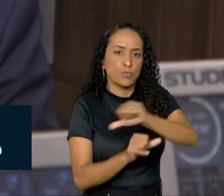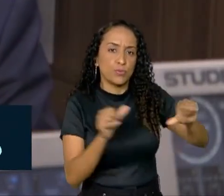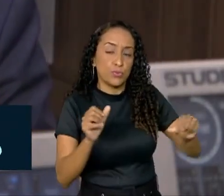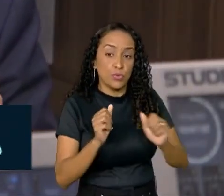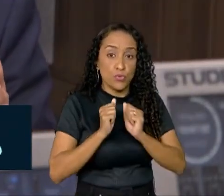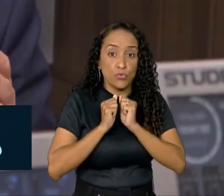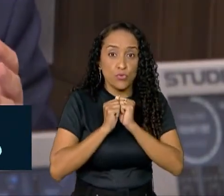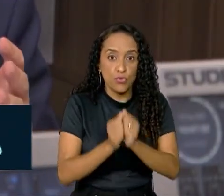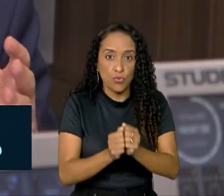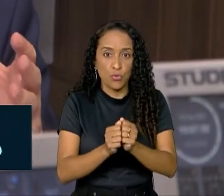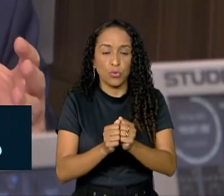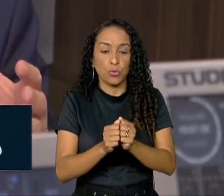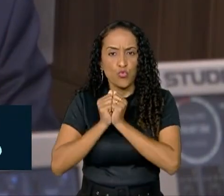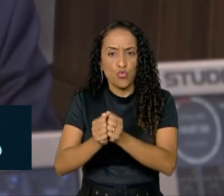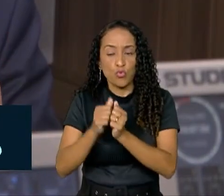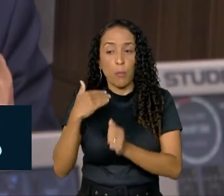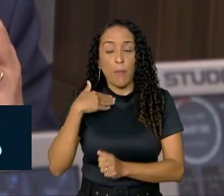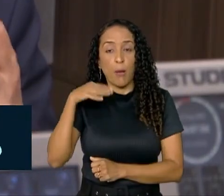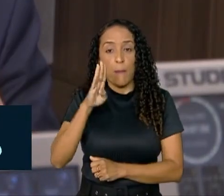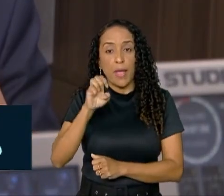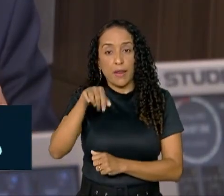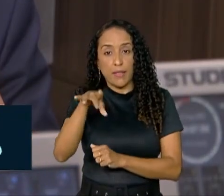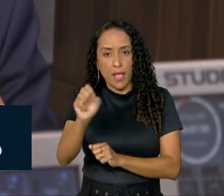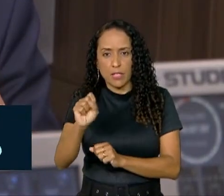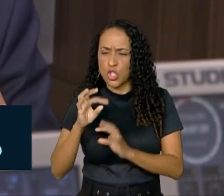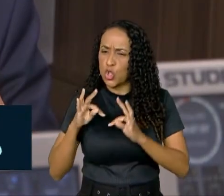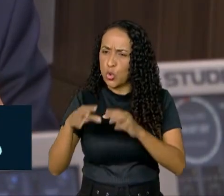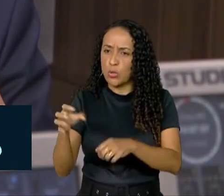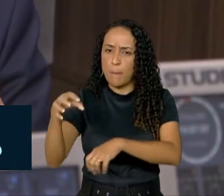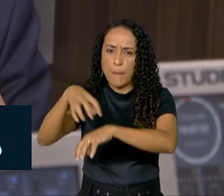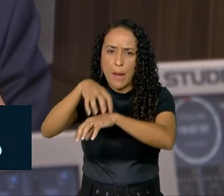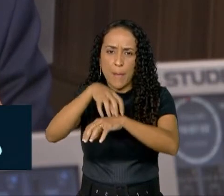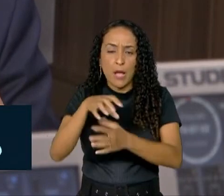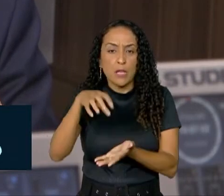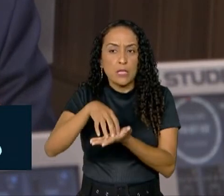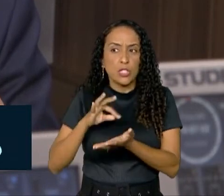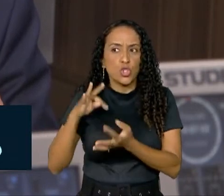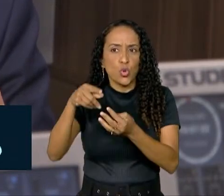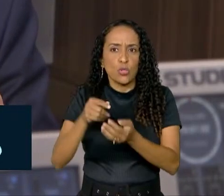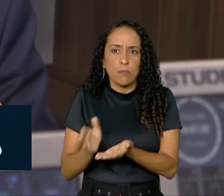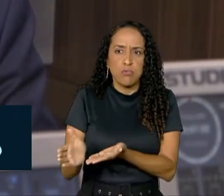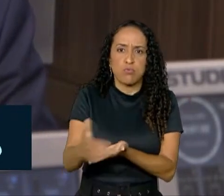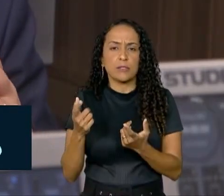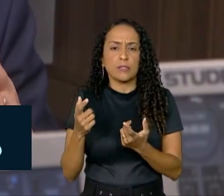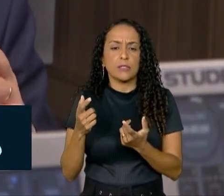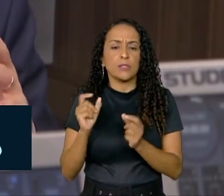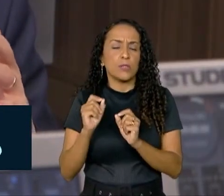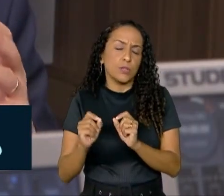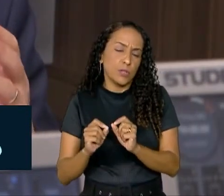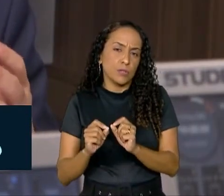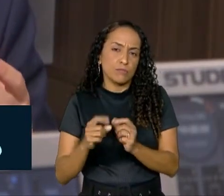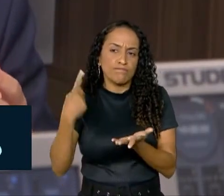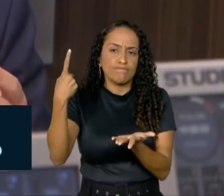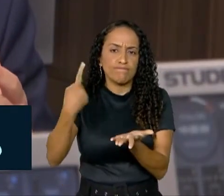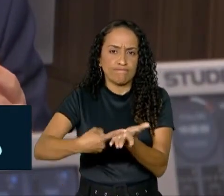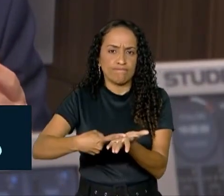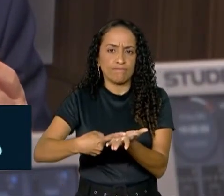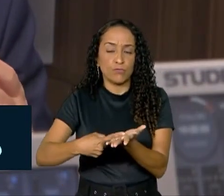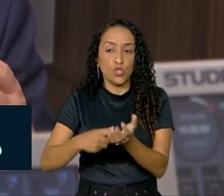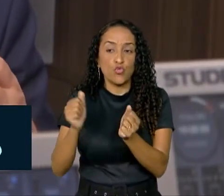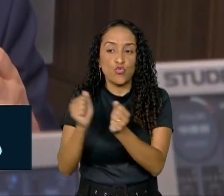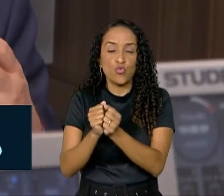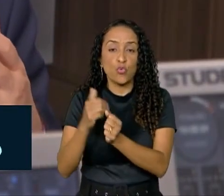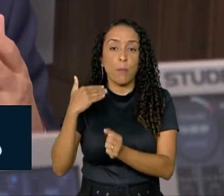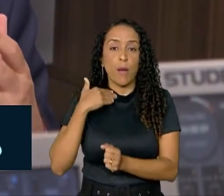junto à sua produção. Pegar todas as centrais nossas de abastecimento, mais a Conab, um acordo com o